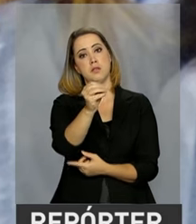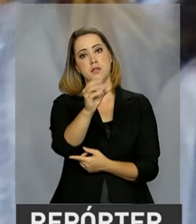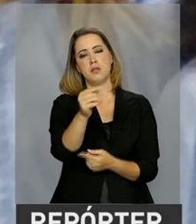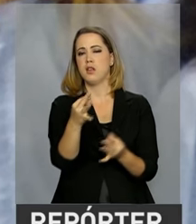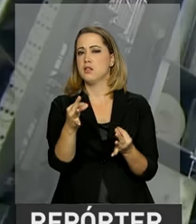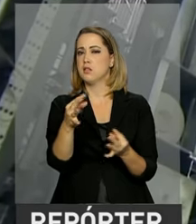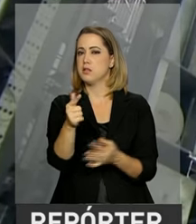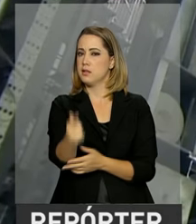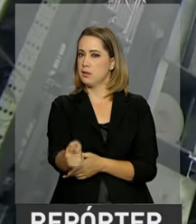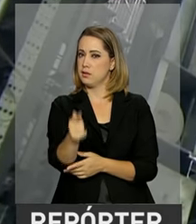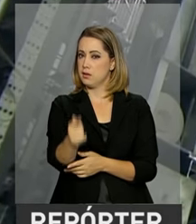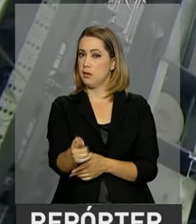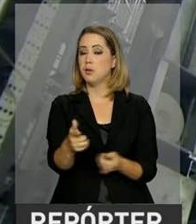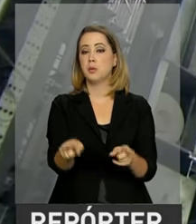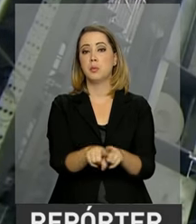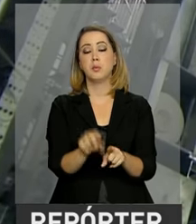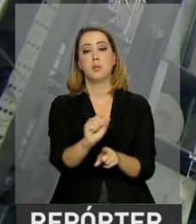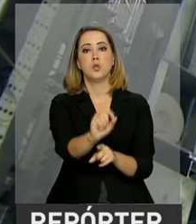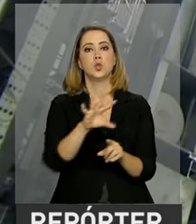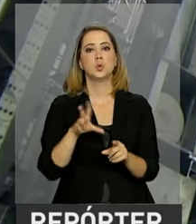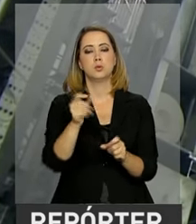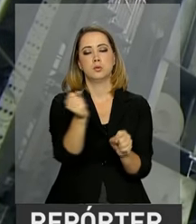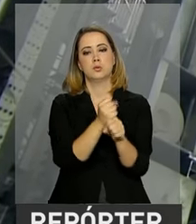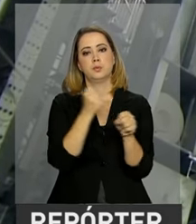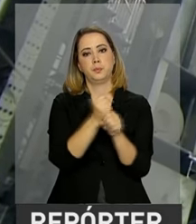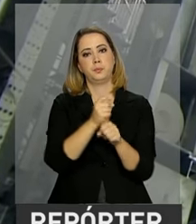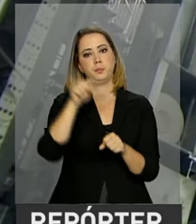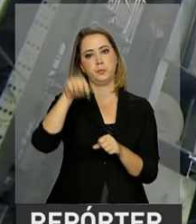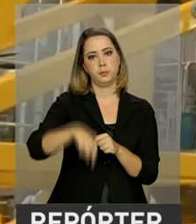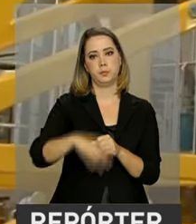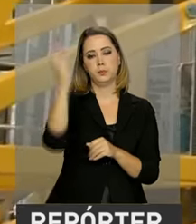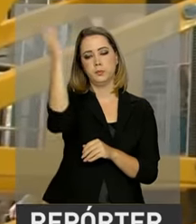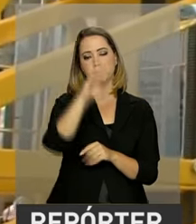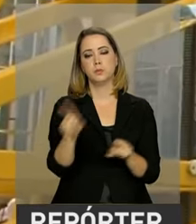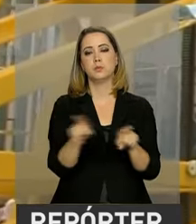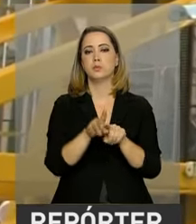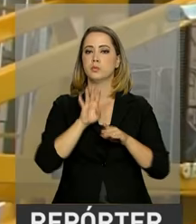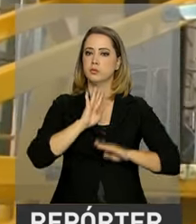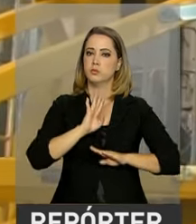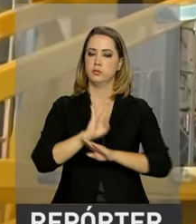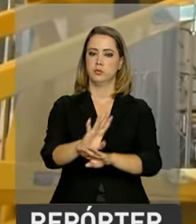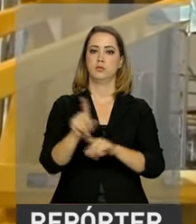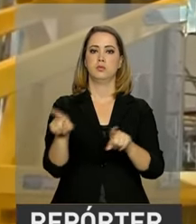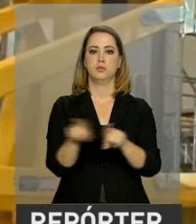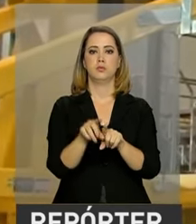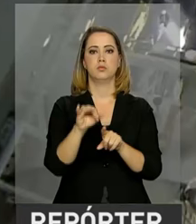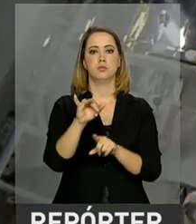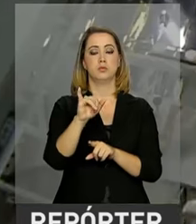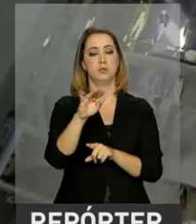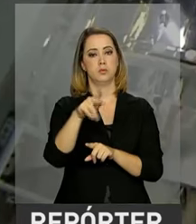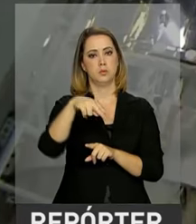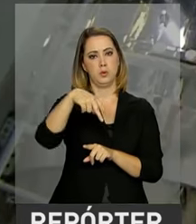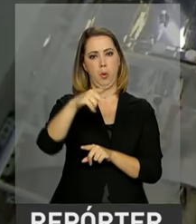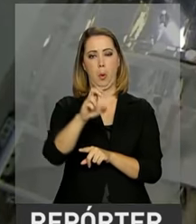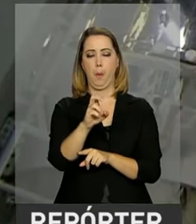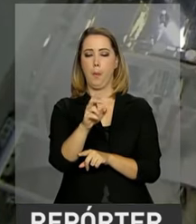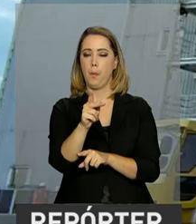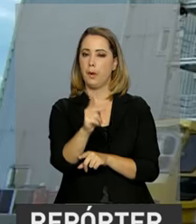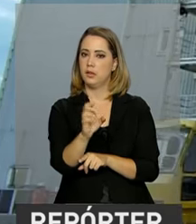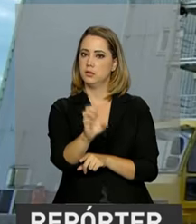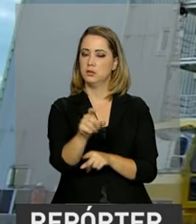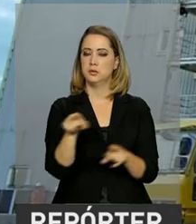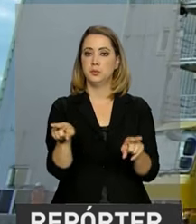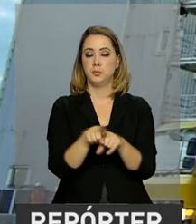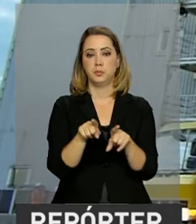o nano satélite foi totalmente construído no Brasil e tem o apoio do Instituto Nacional de Pesquisas espaciais o IMP e da Agência Espacial